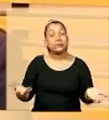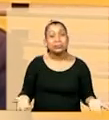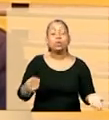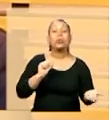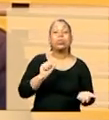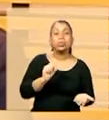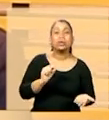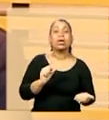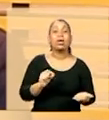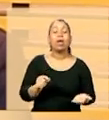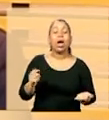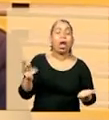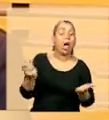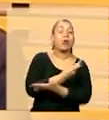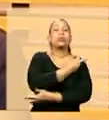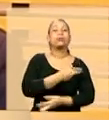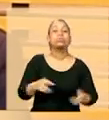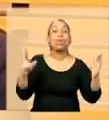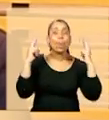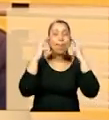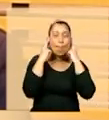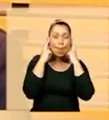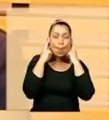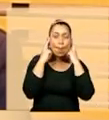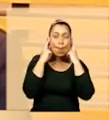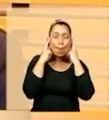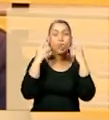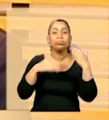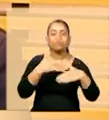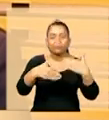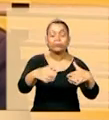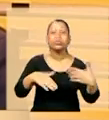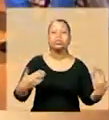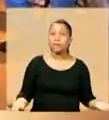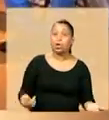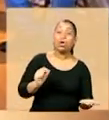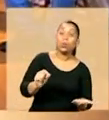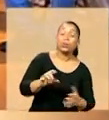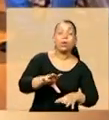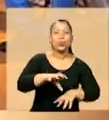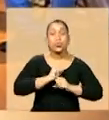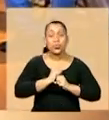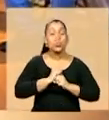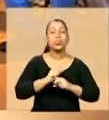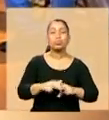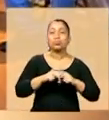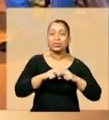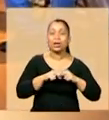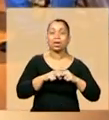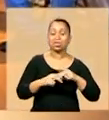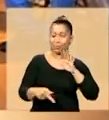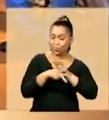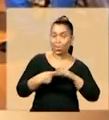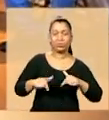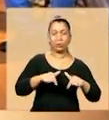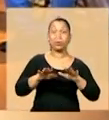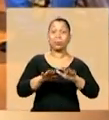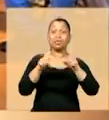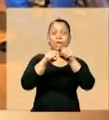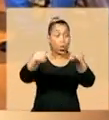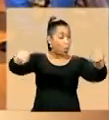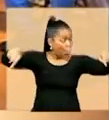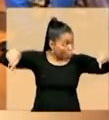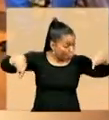medidas, vira a desenvolver surdez gradativamente. Quer dizer, é um problema ocasionado não pela sua atividade específica,